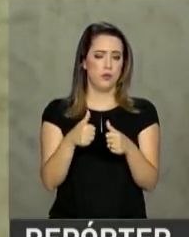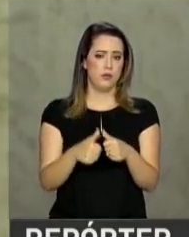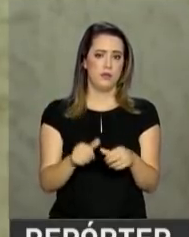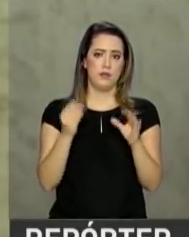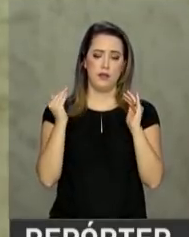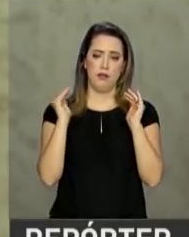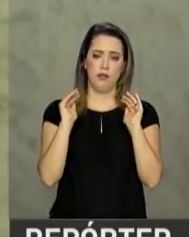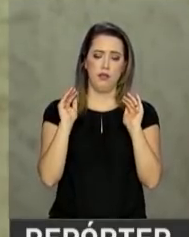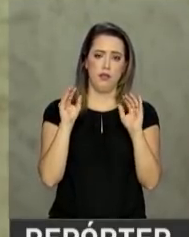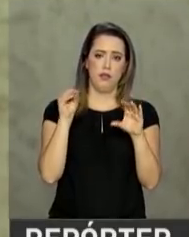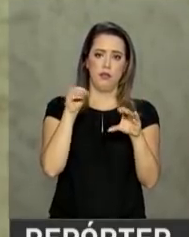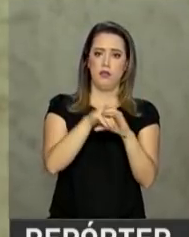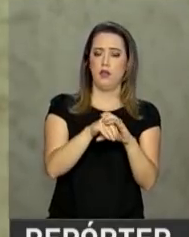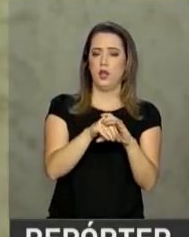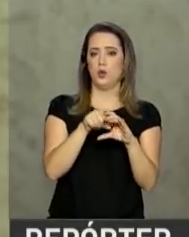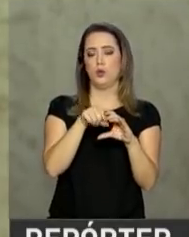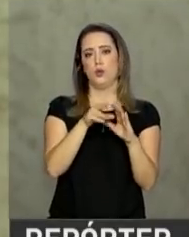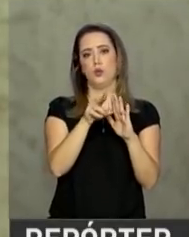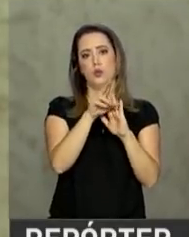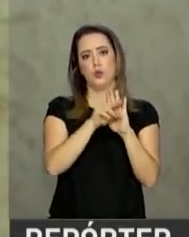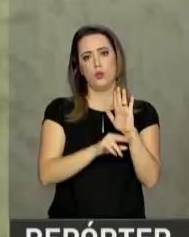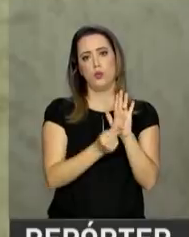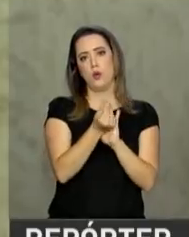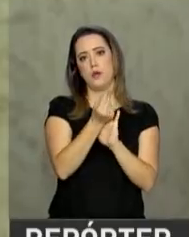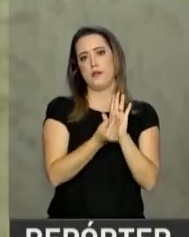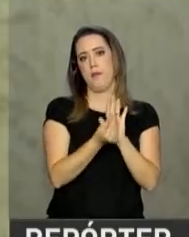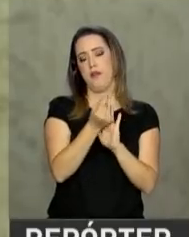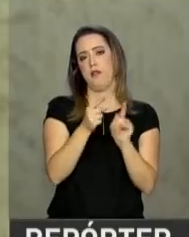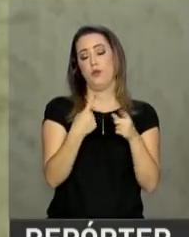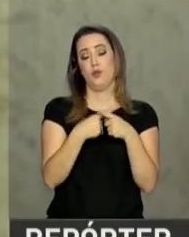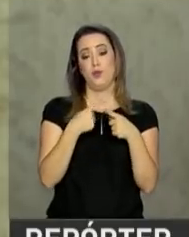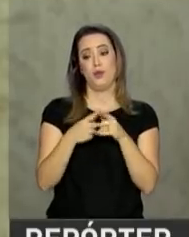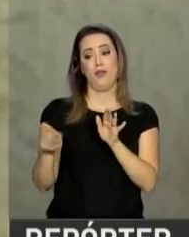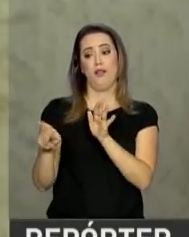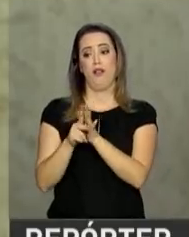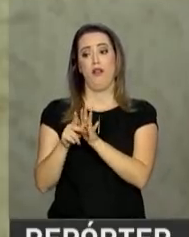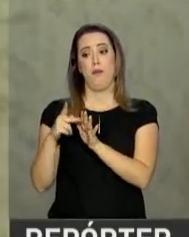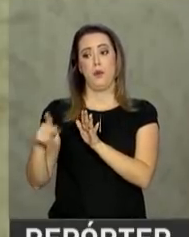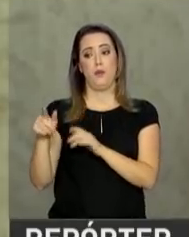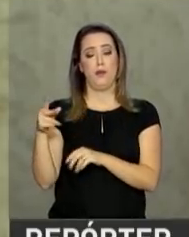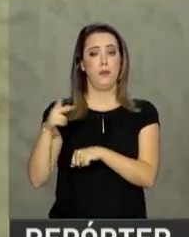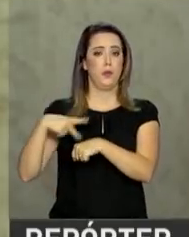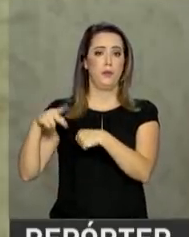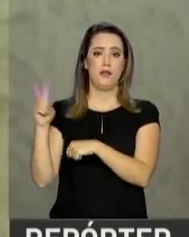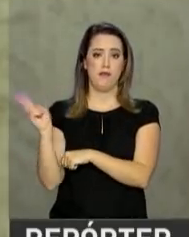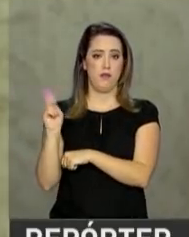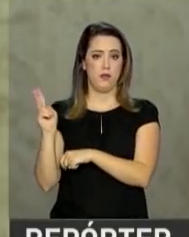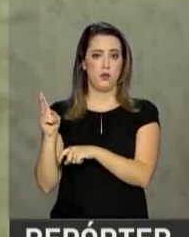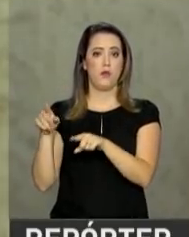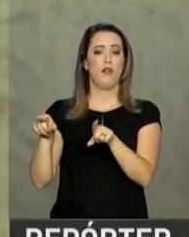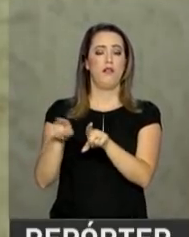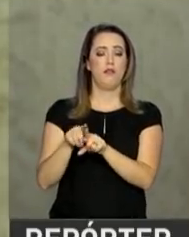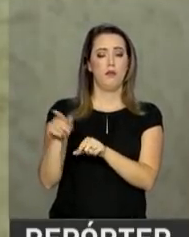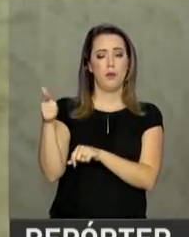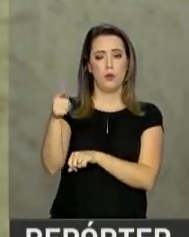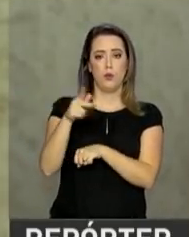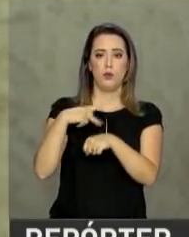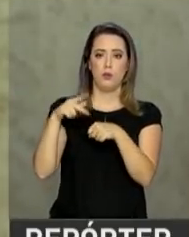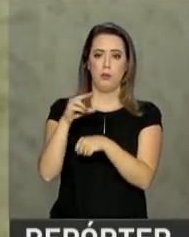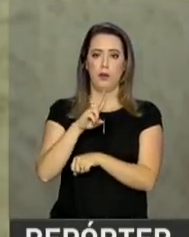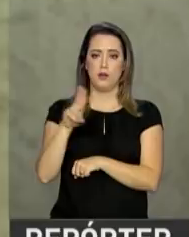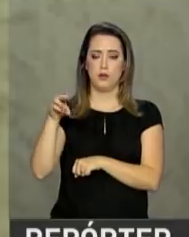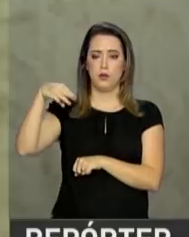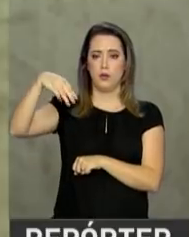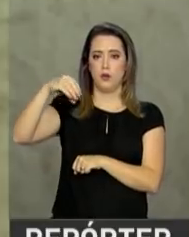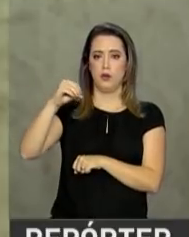para tanto até porque se trata de uma inadimplência desses dois países o o não pagamento